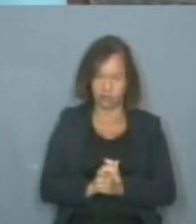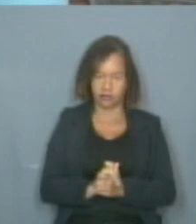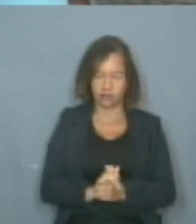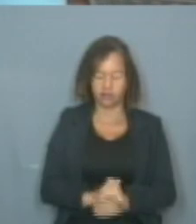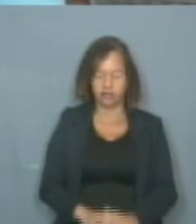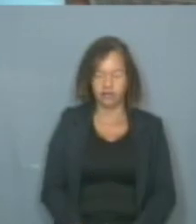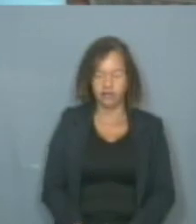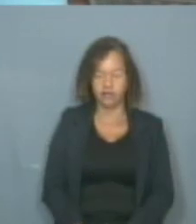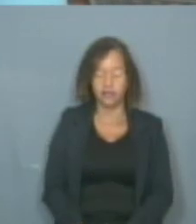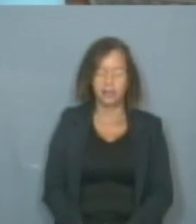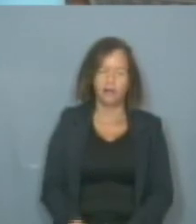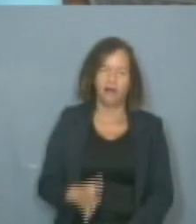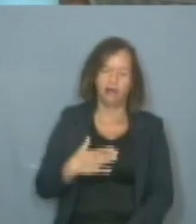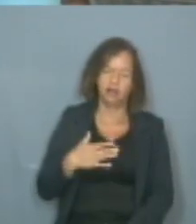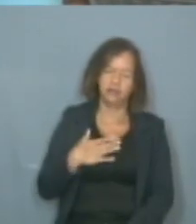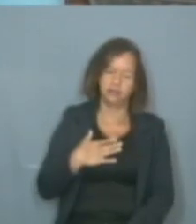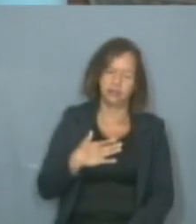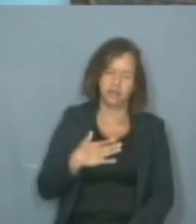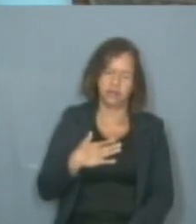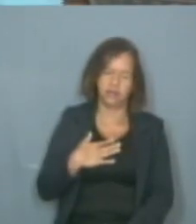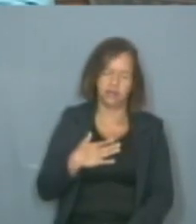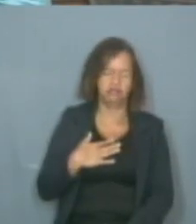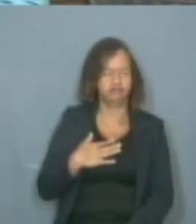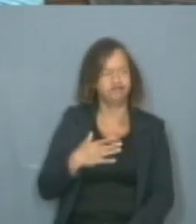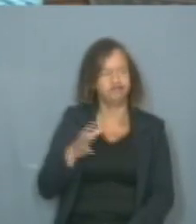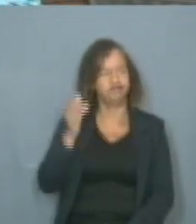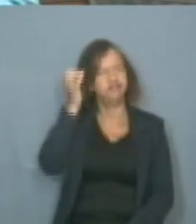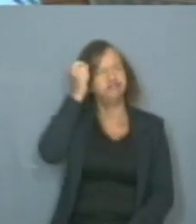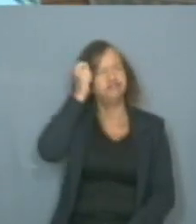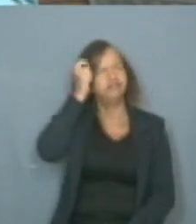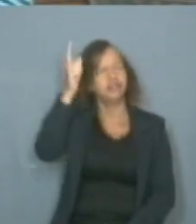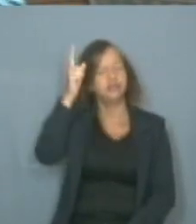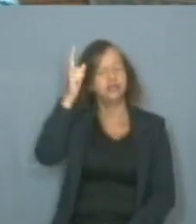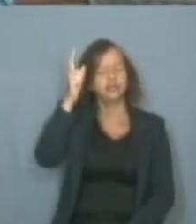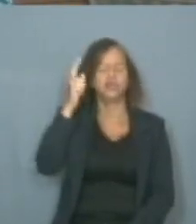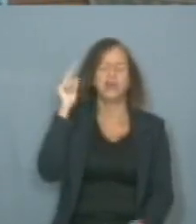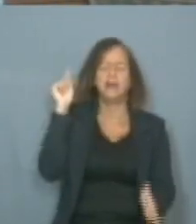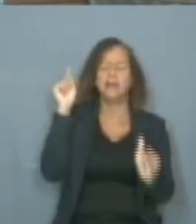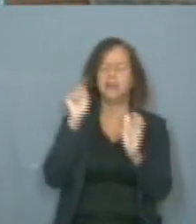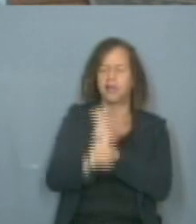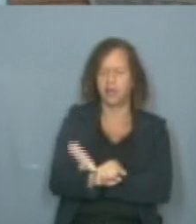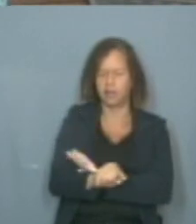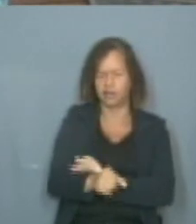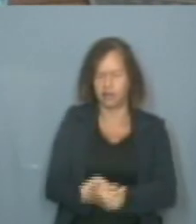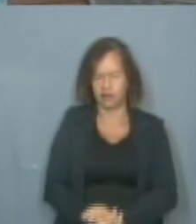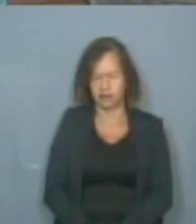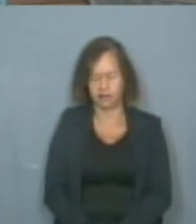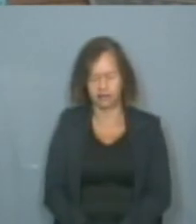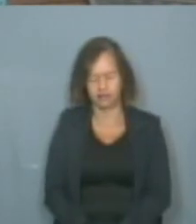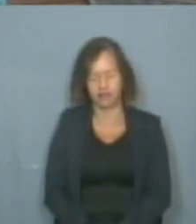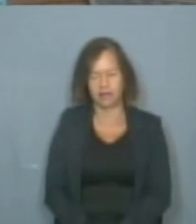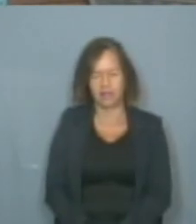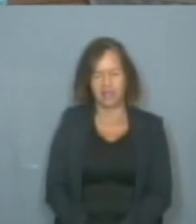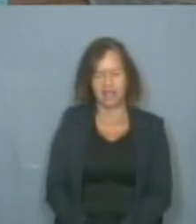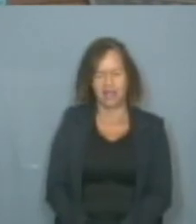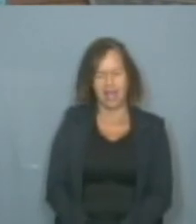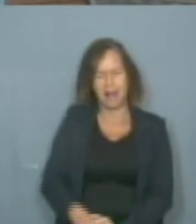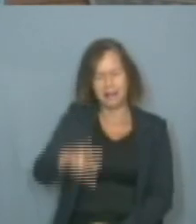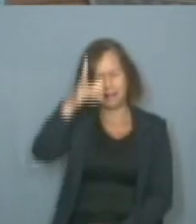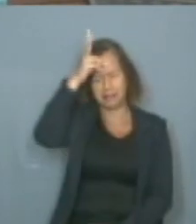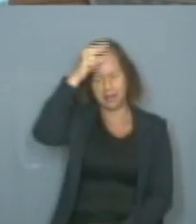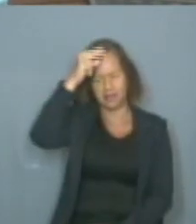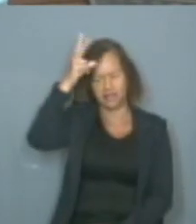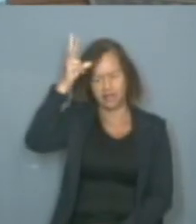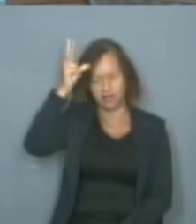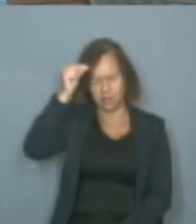aí veio à minha mente uma pergunta. Será que a